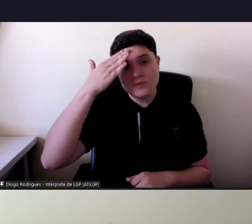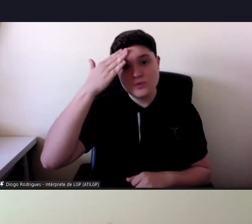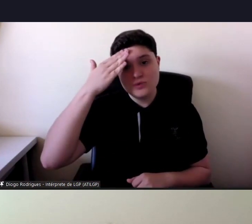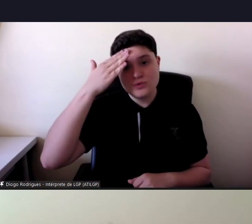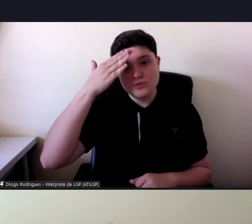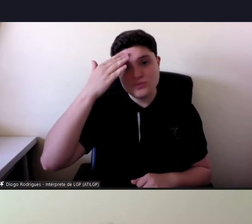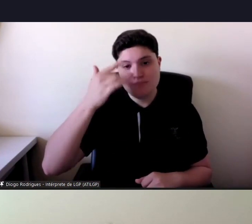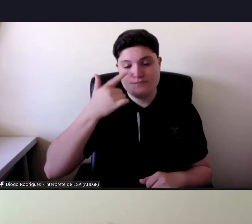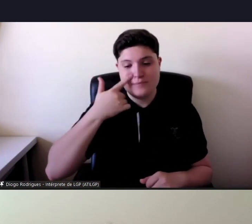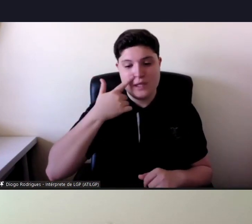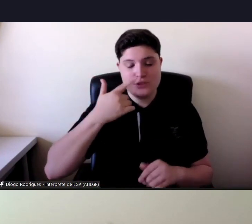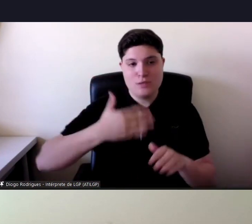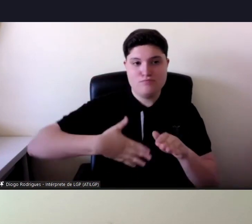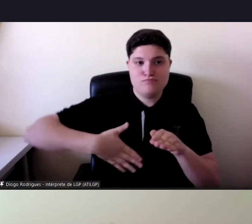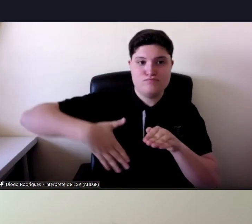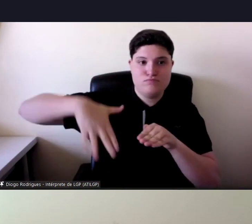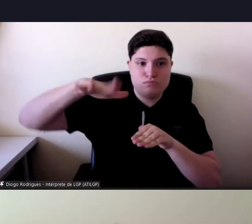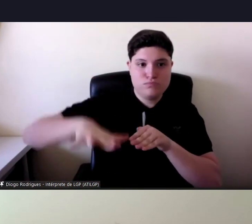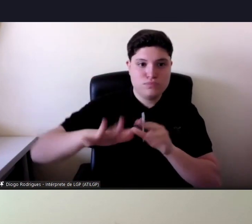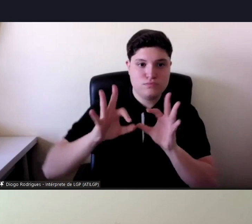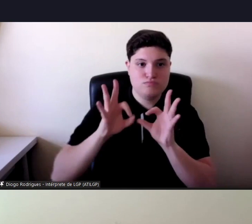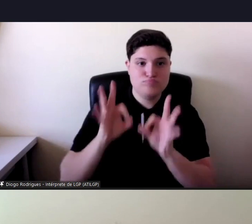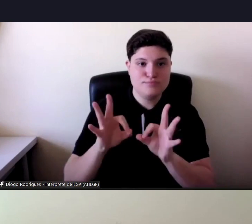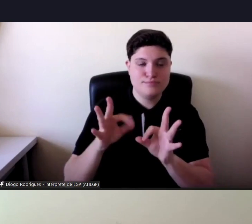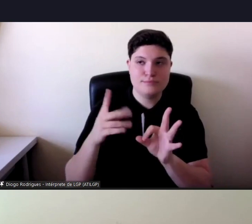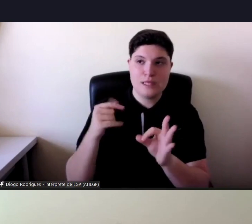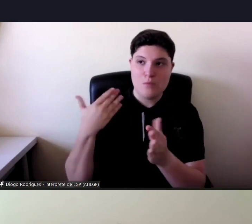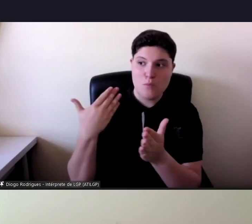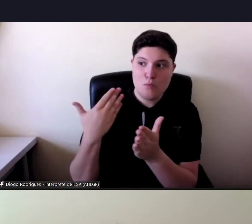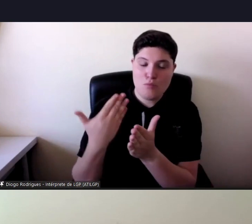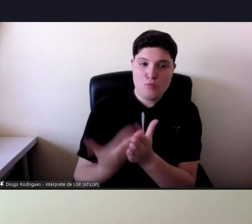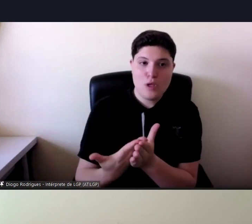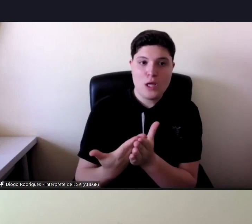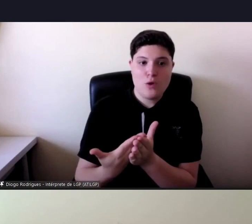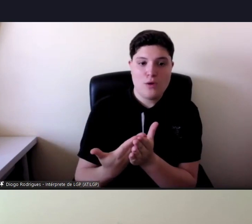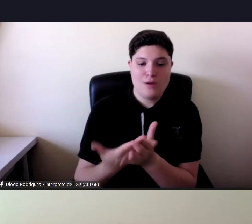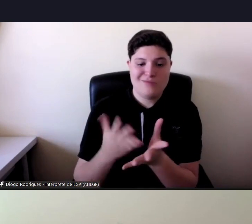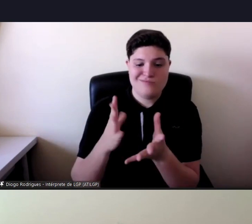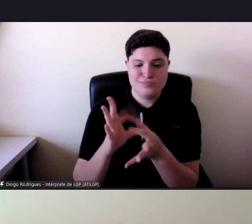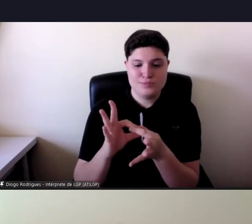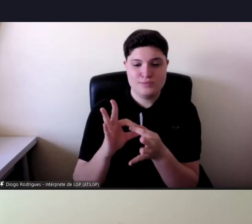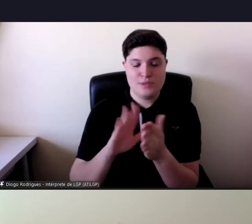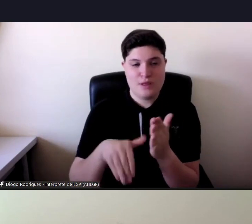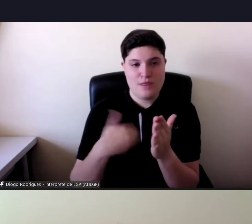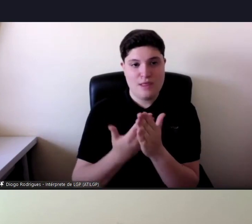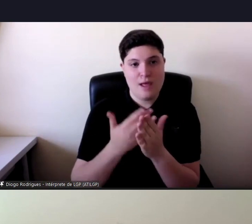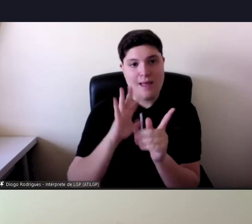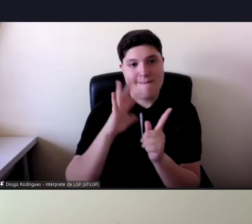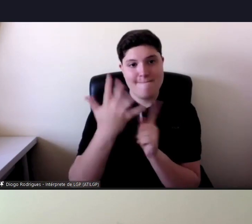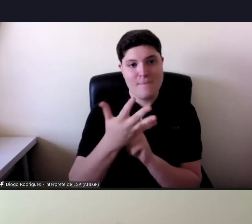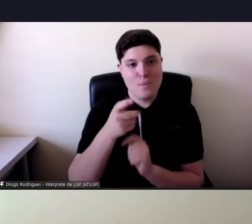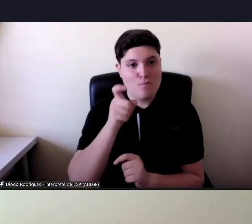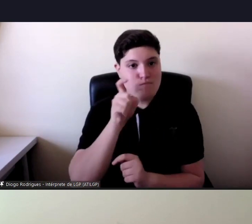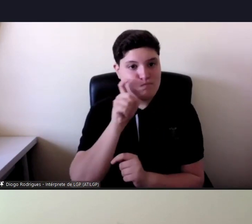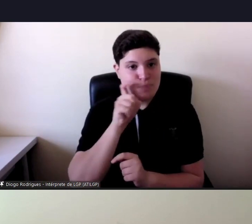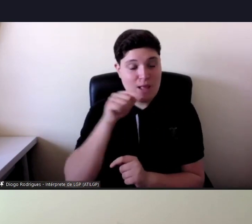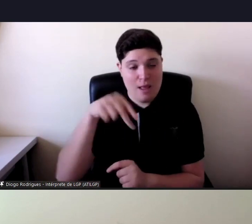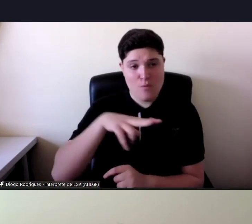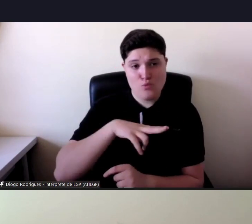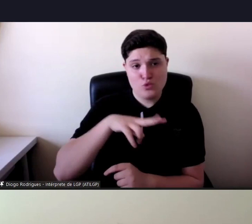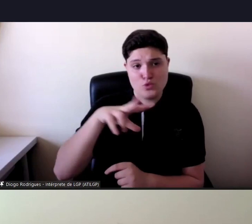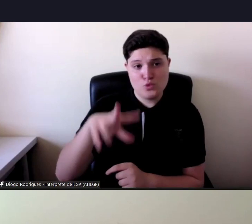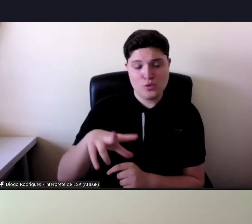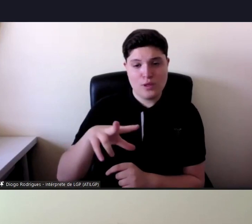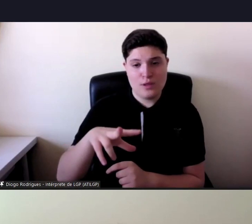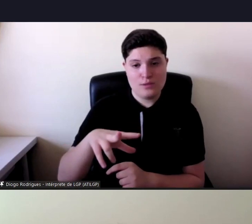já refere o sistema climático, que é a hidrosfera, a biosfera, a litosfera, e as suas interações. Estas interações são intangíveis,